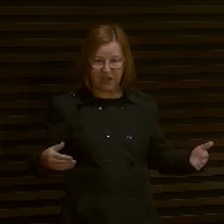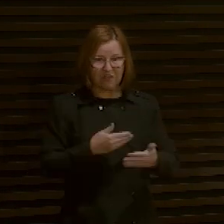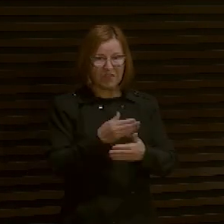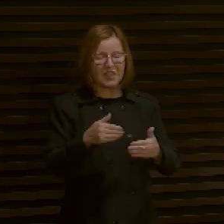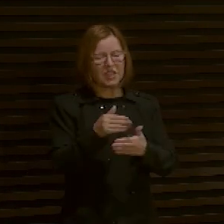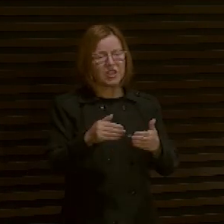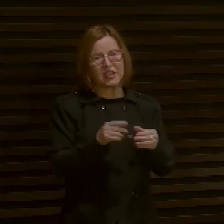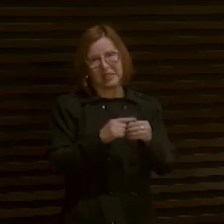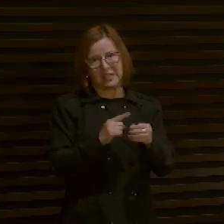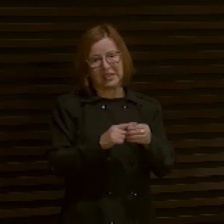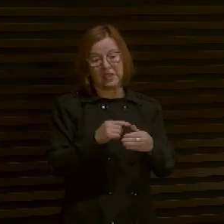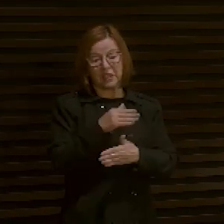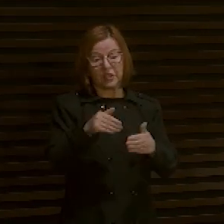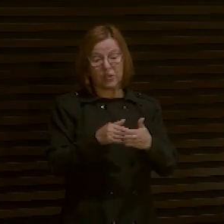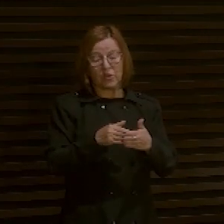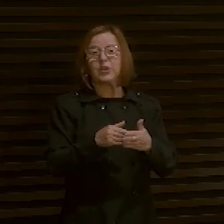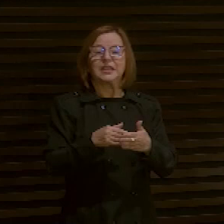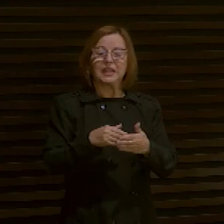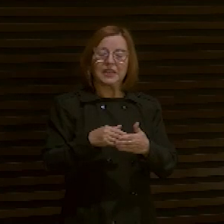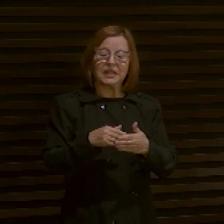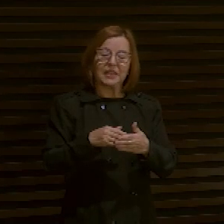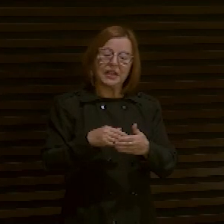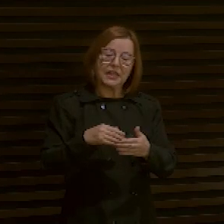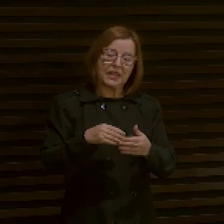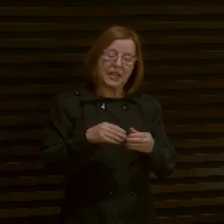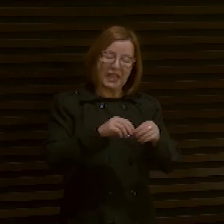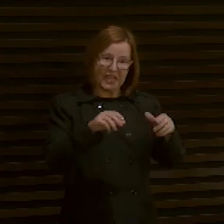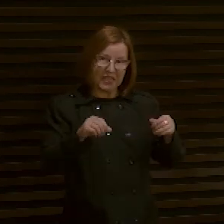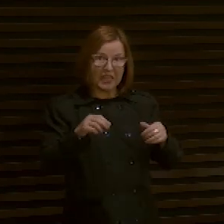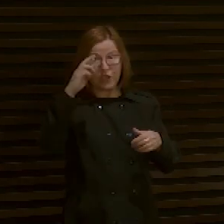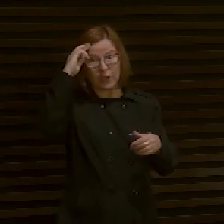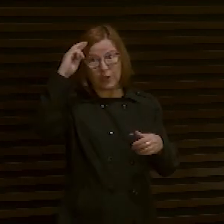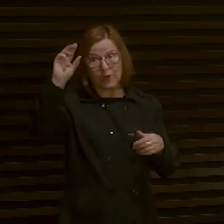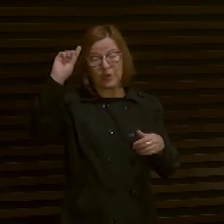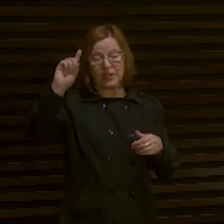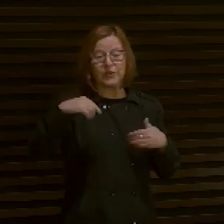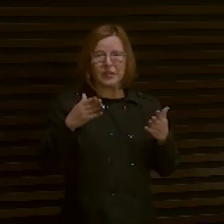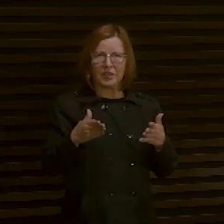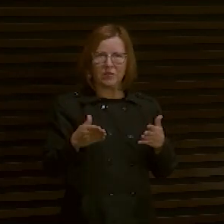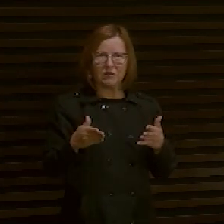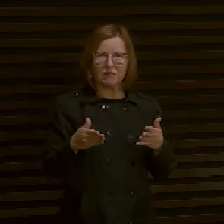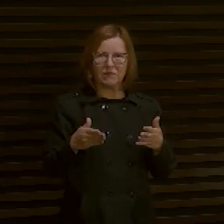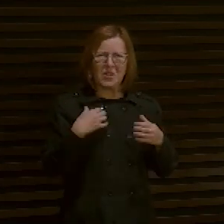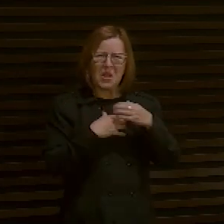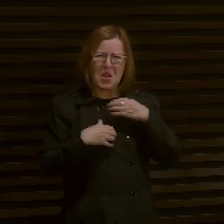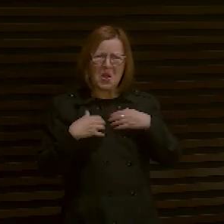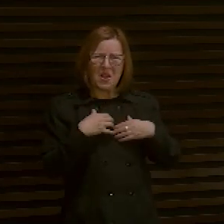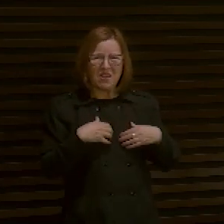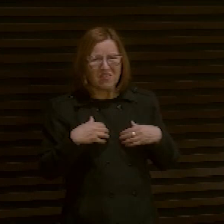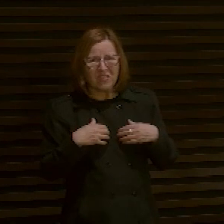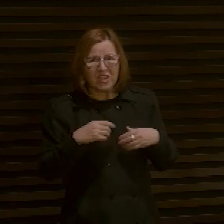terra que o Senhor, seu Deus, lhes deu. Na angústia e no aperto em que vocês ficarão, com o cerco dos seus